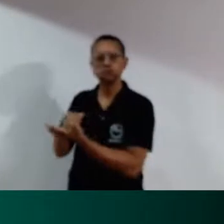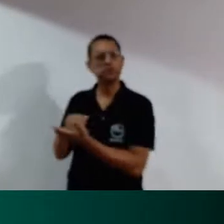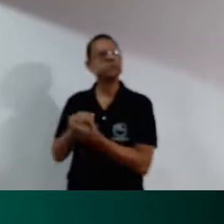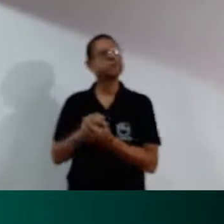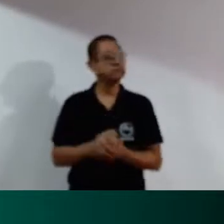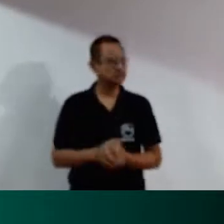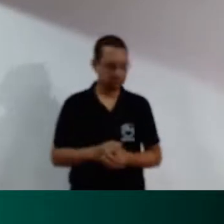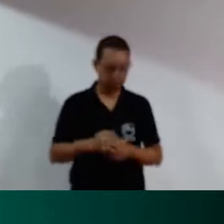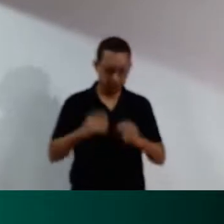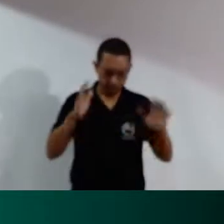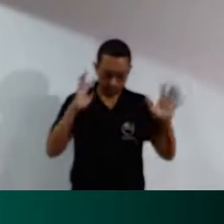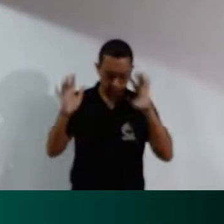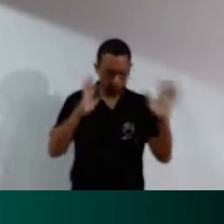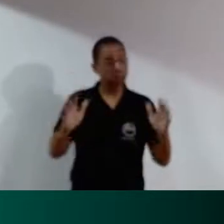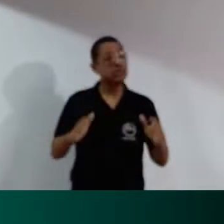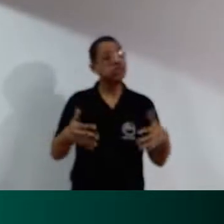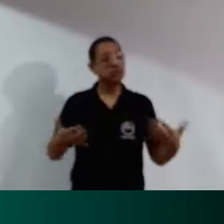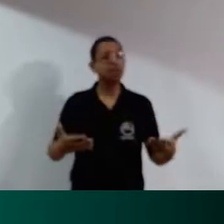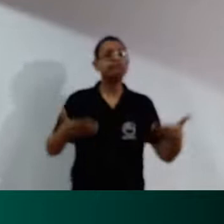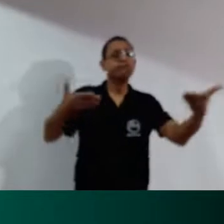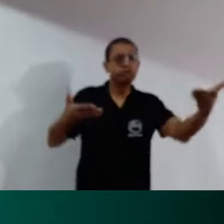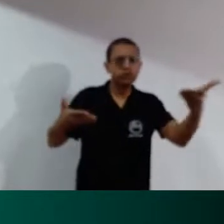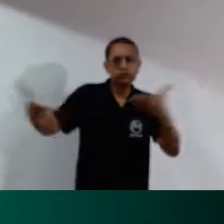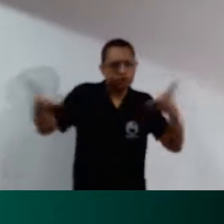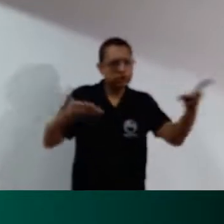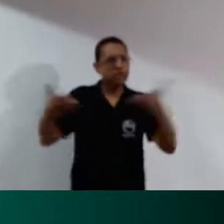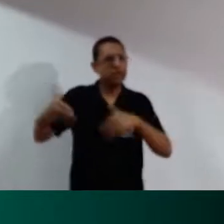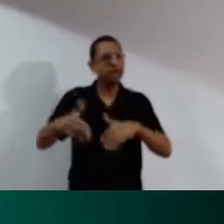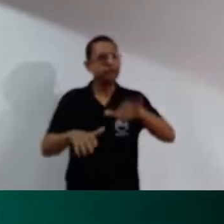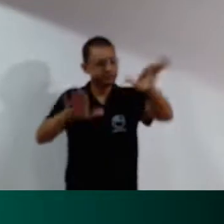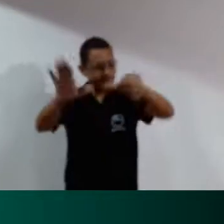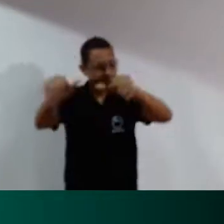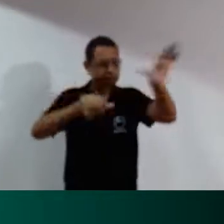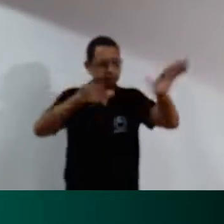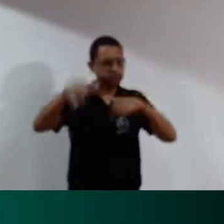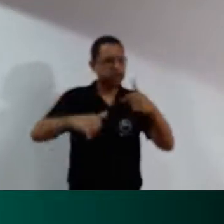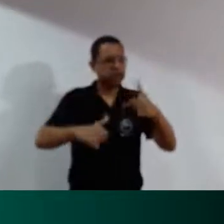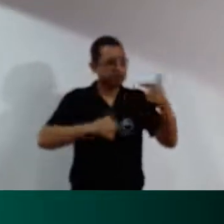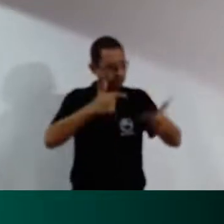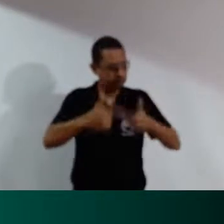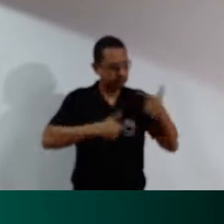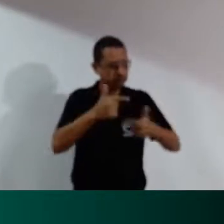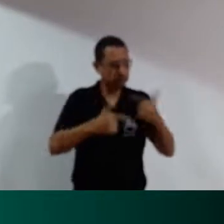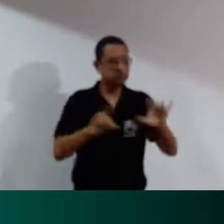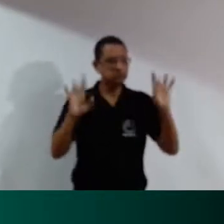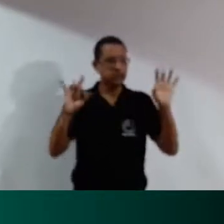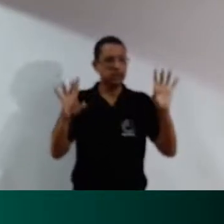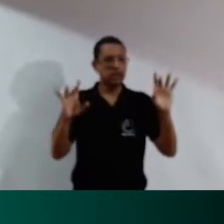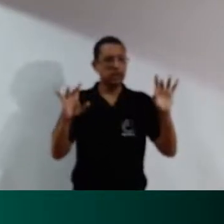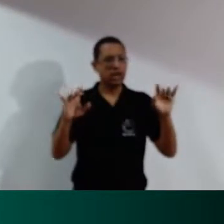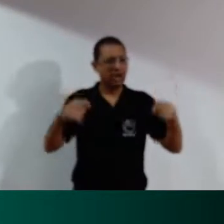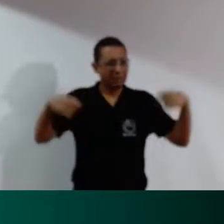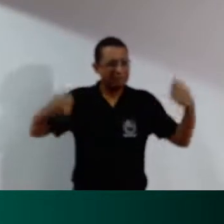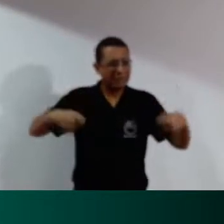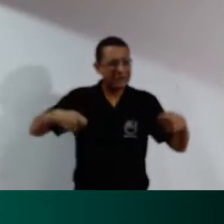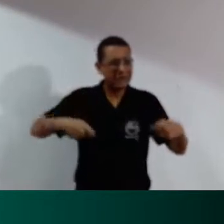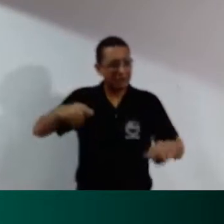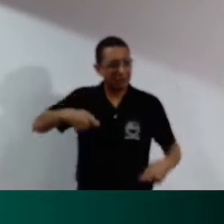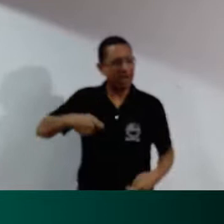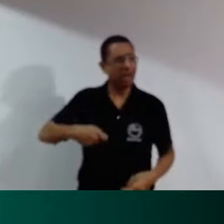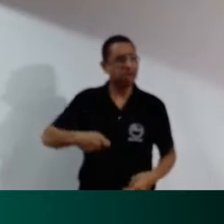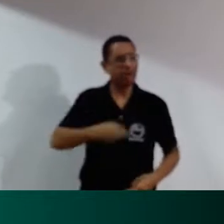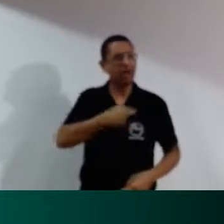né então é um chamado para botar a mão na massa aí para fazer parte de uma obra que é maior do que a gente não precisa religiosa sendo